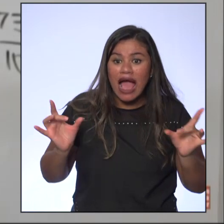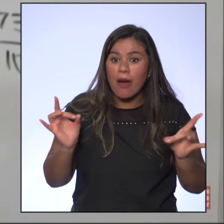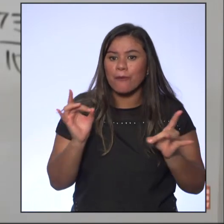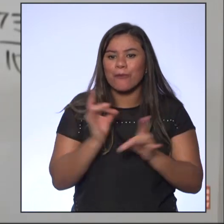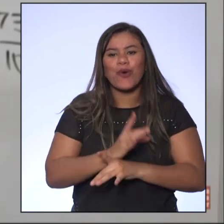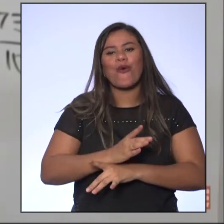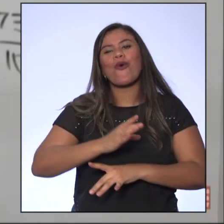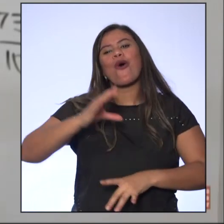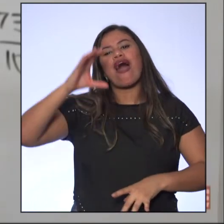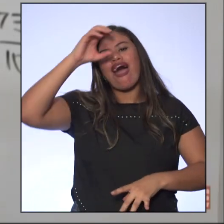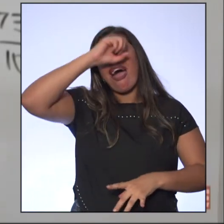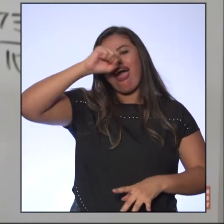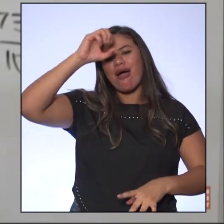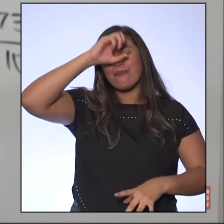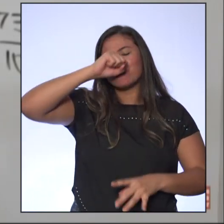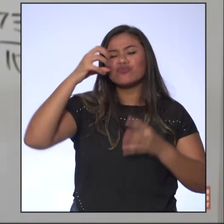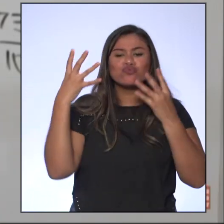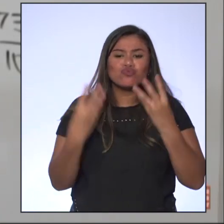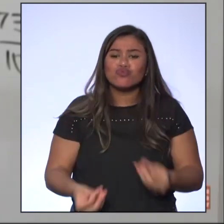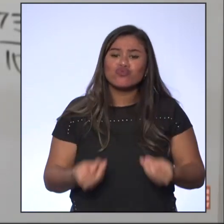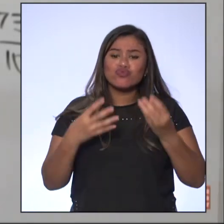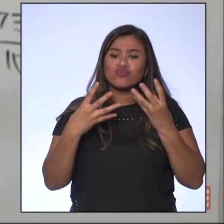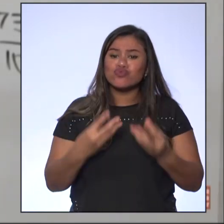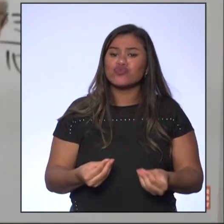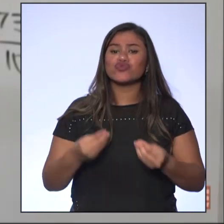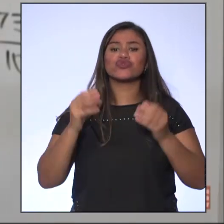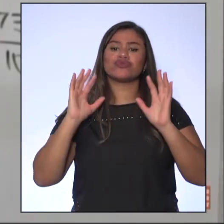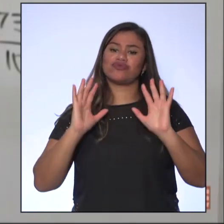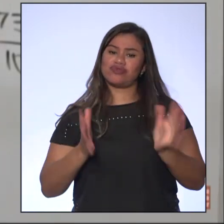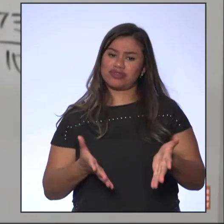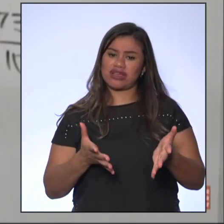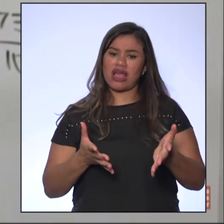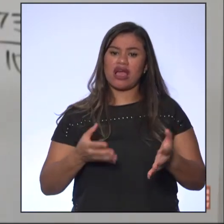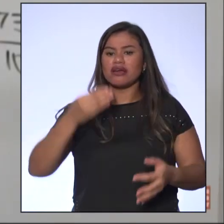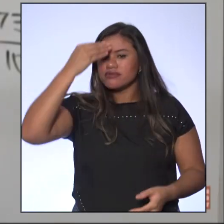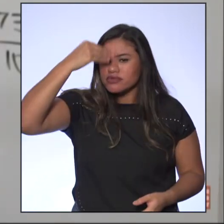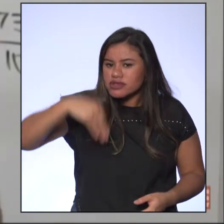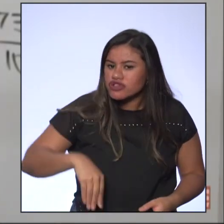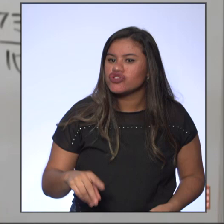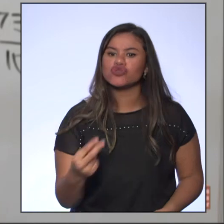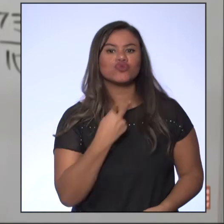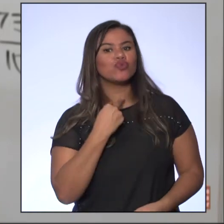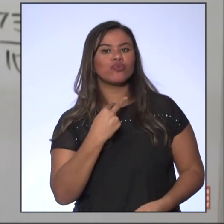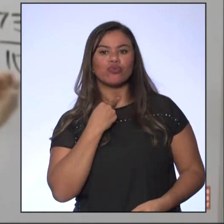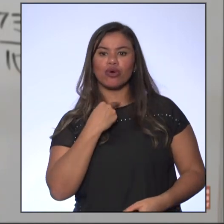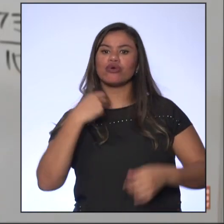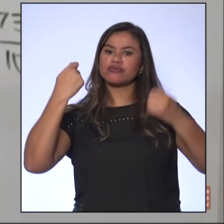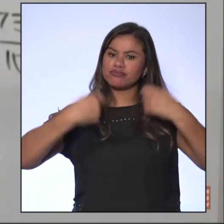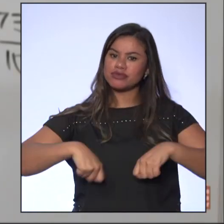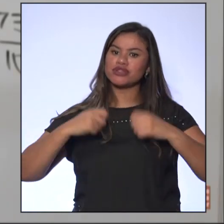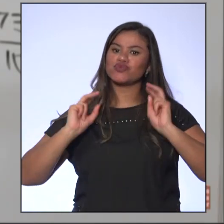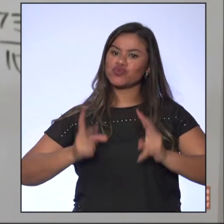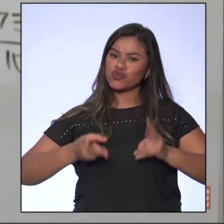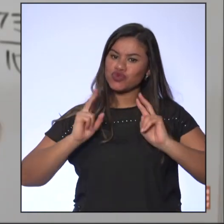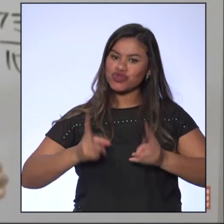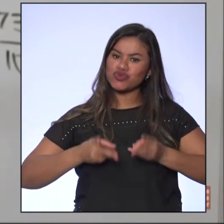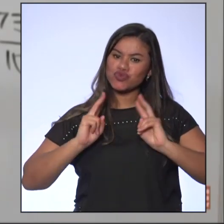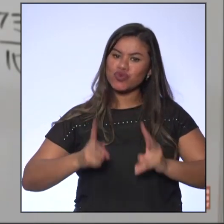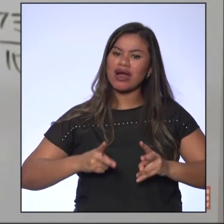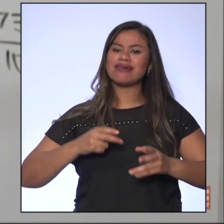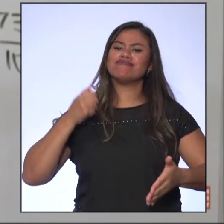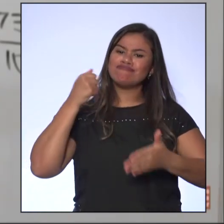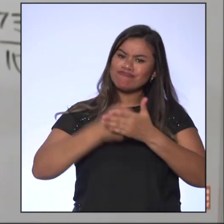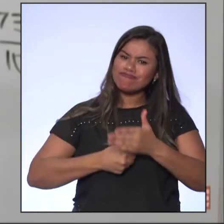O importante não é desistir, né? Você, não quero desistir, não quero, não. Você tem que insistir. Isso é matemática. É